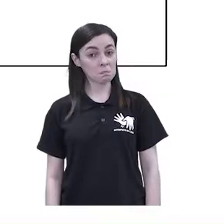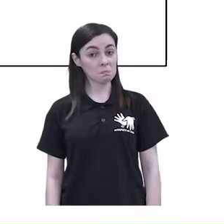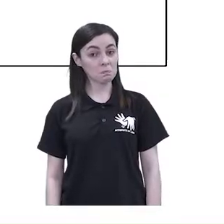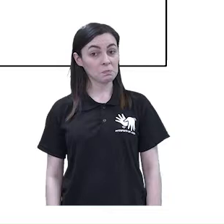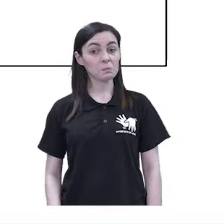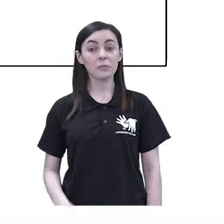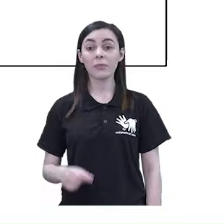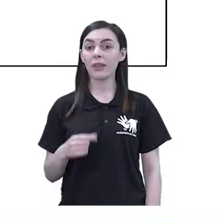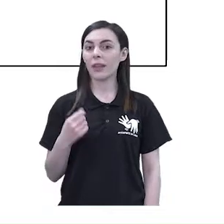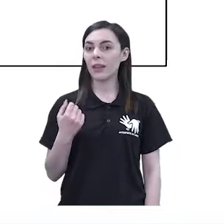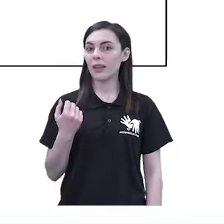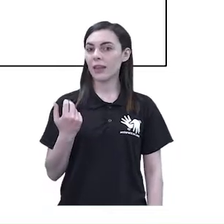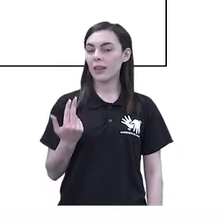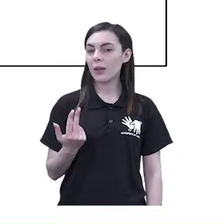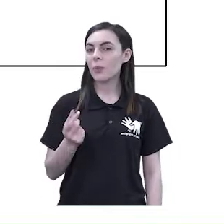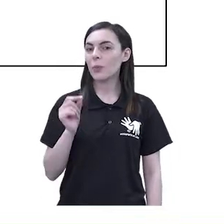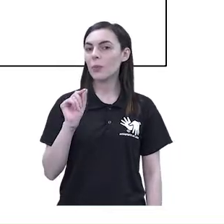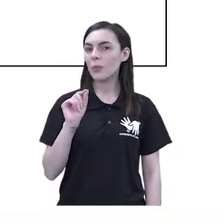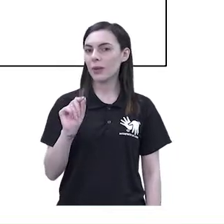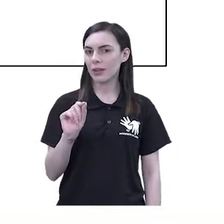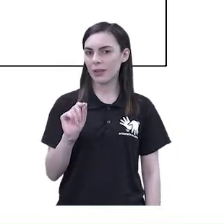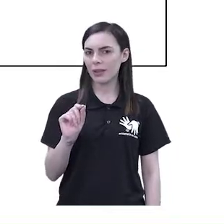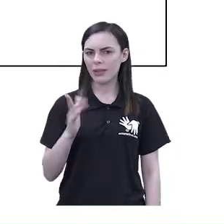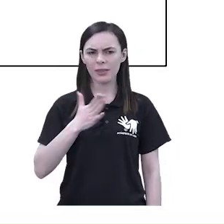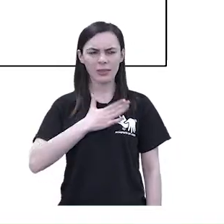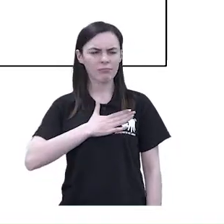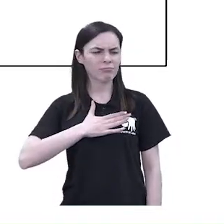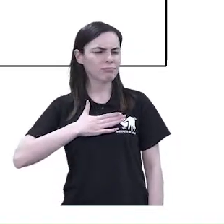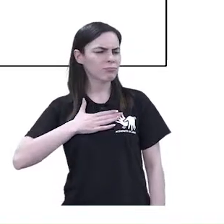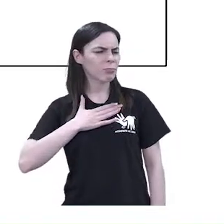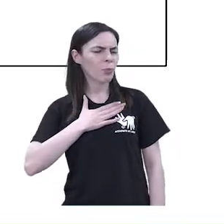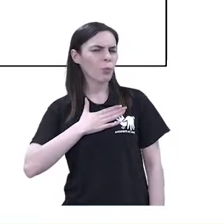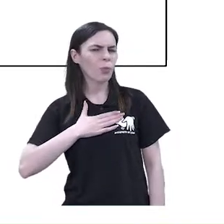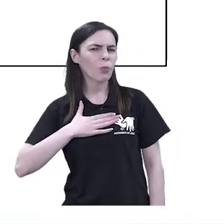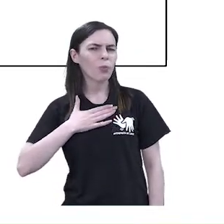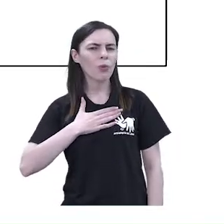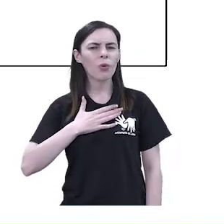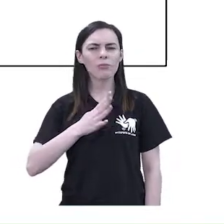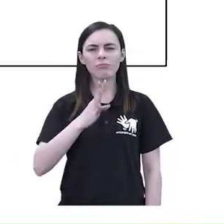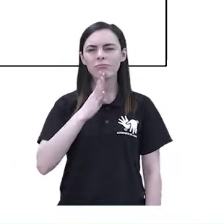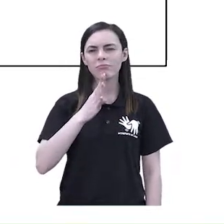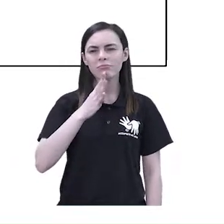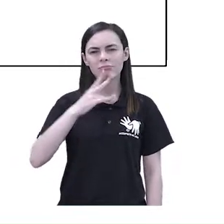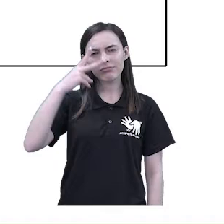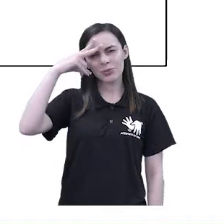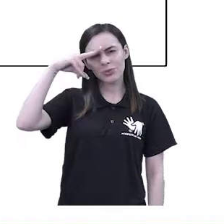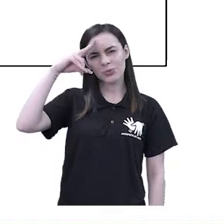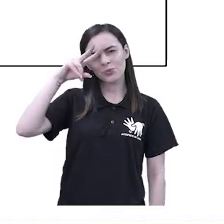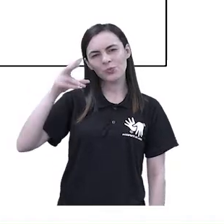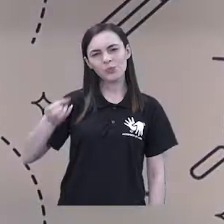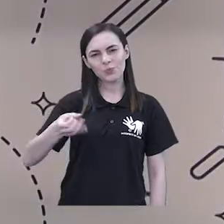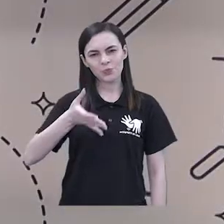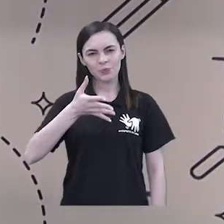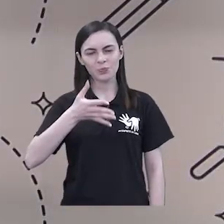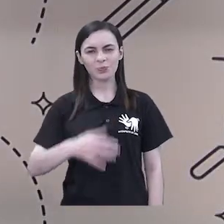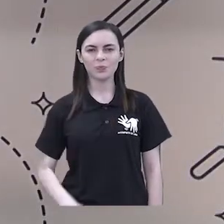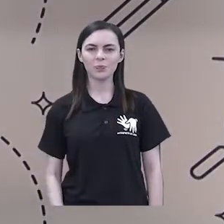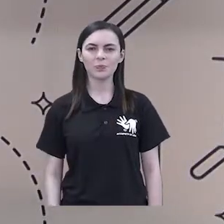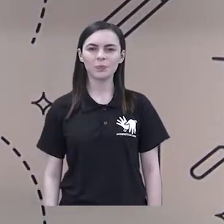Ah, assim como nós, ela gosta de ouvir histórias.